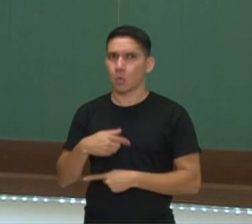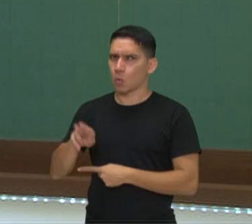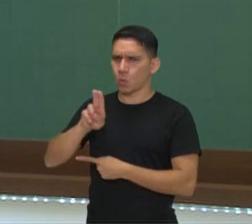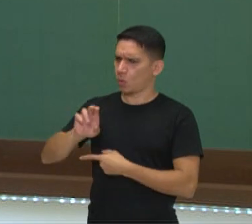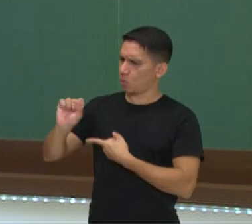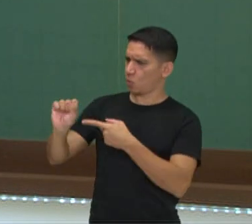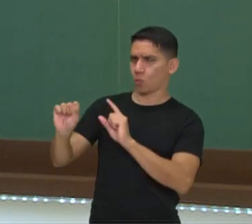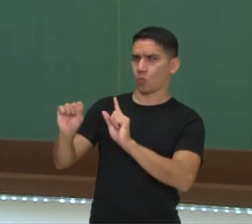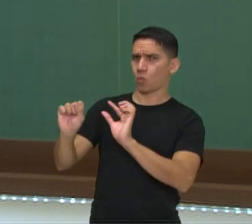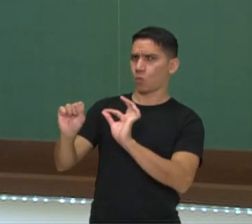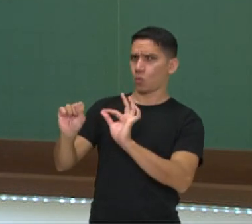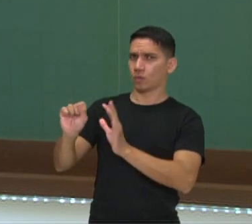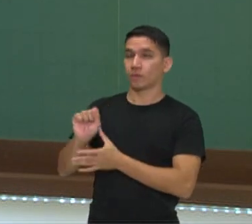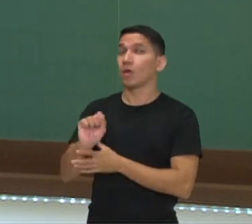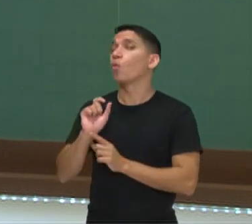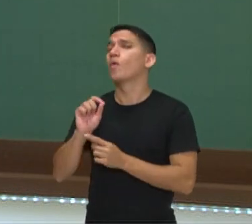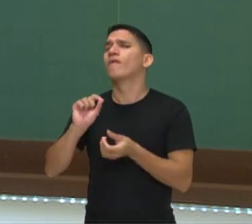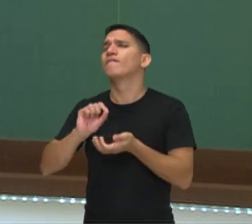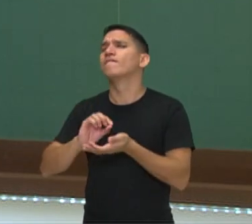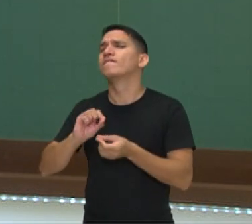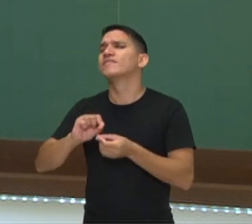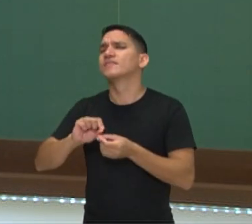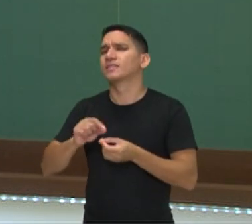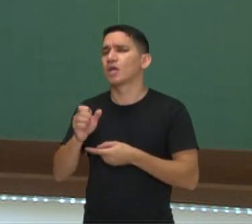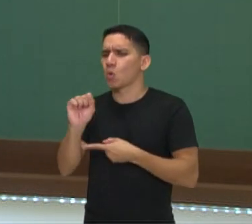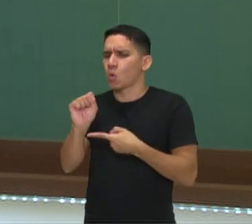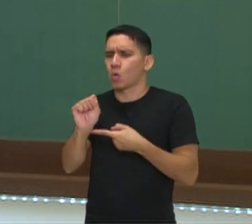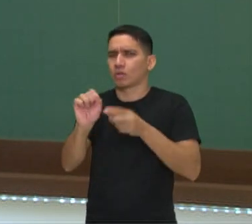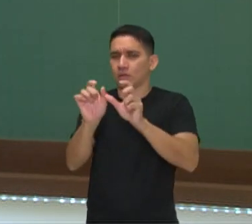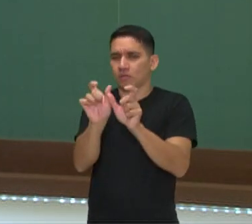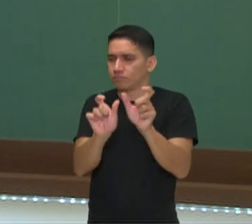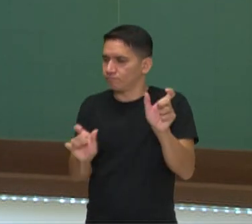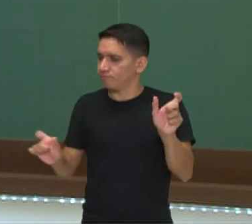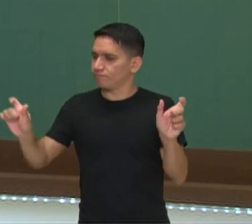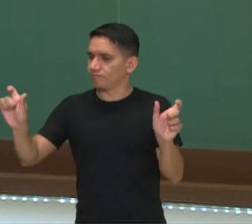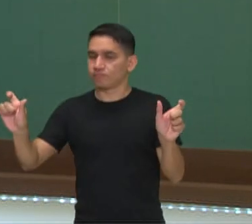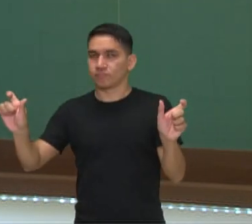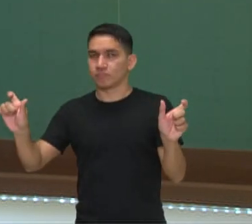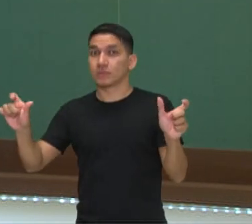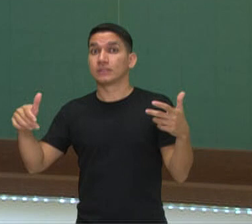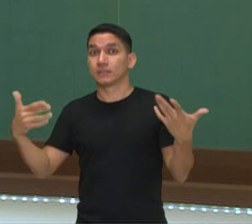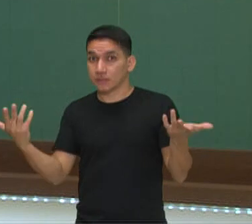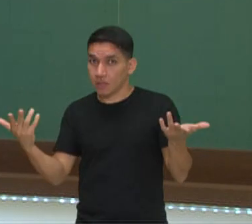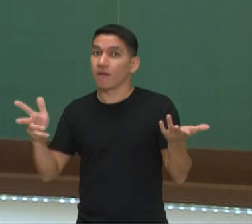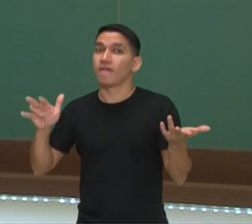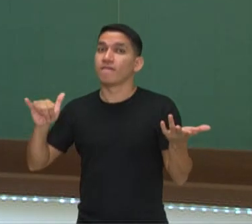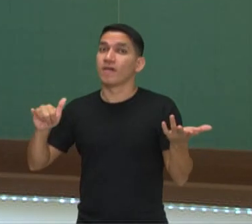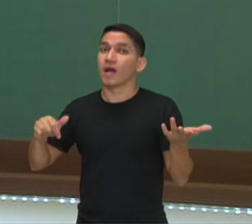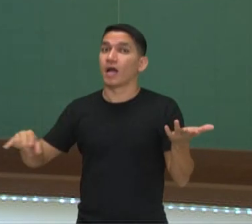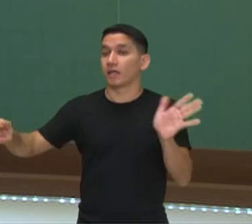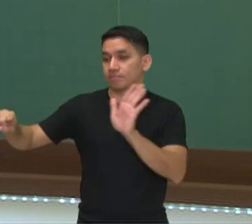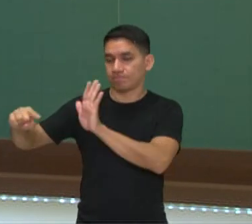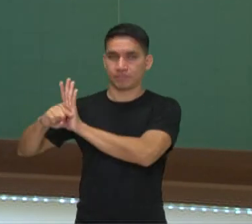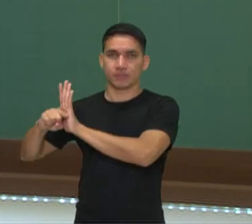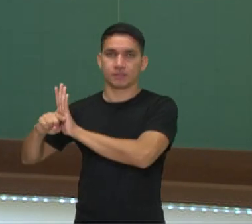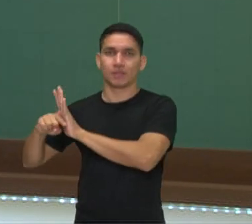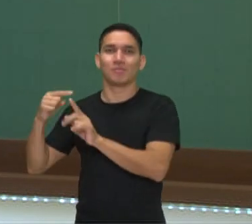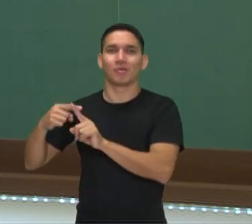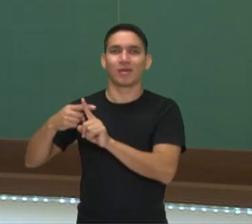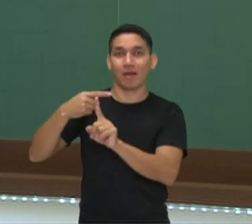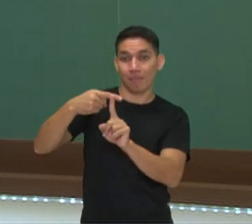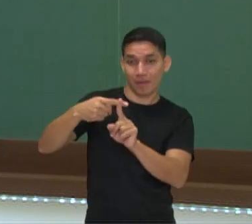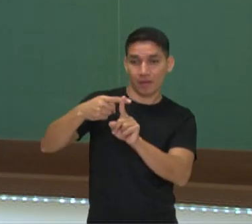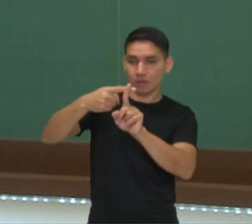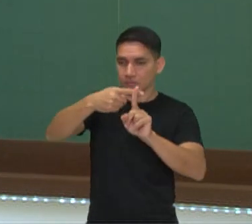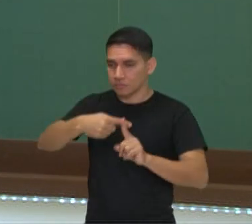8. Então, o que eu vou fazer com esse 8? Vou passar ele para o segundo membro. Ou seja, vou diminuir 8 em ambos